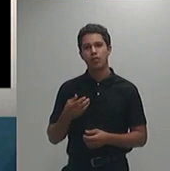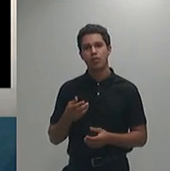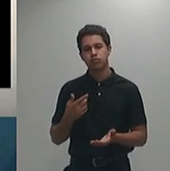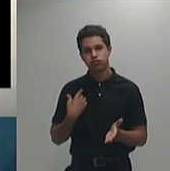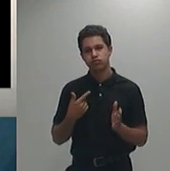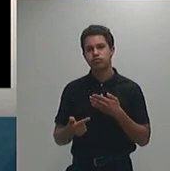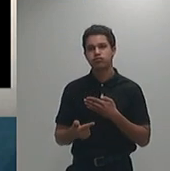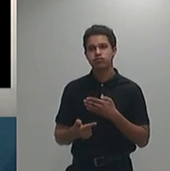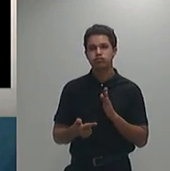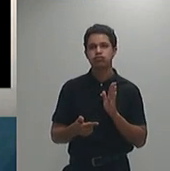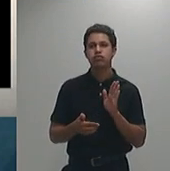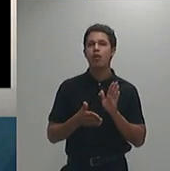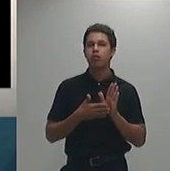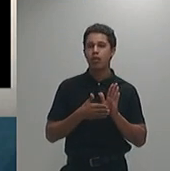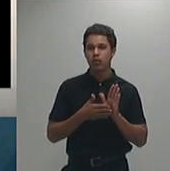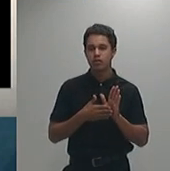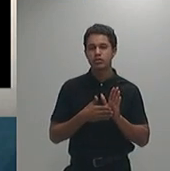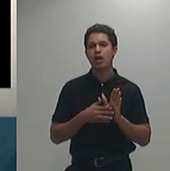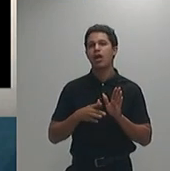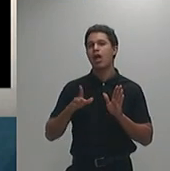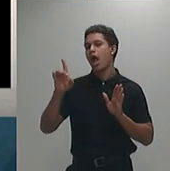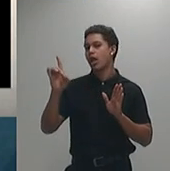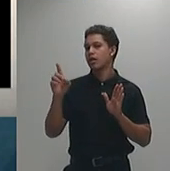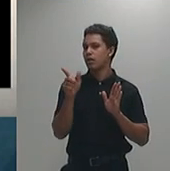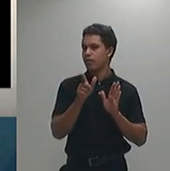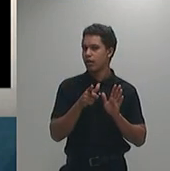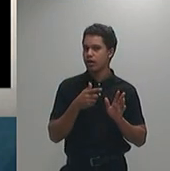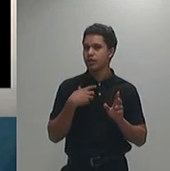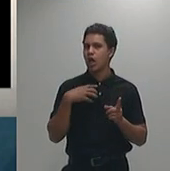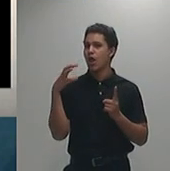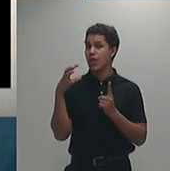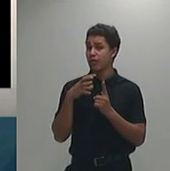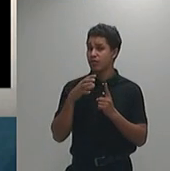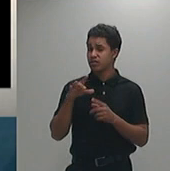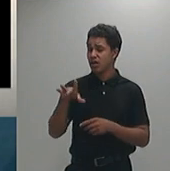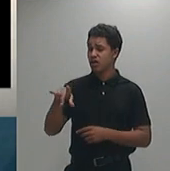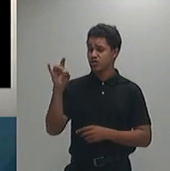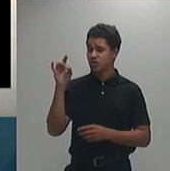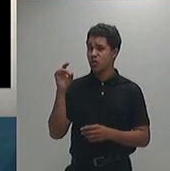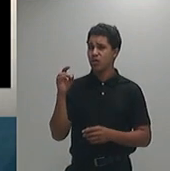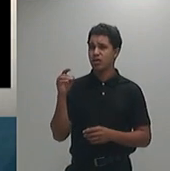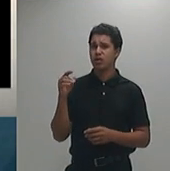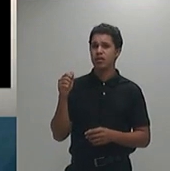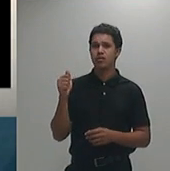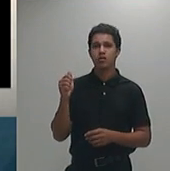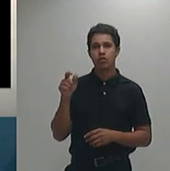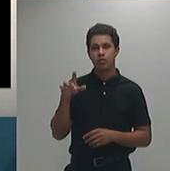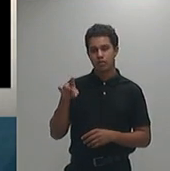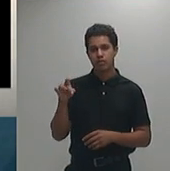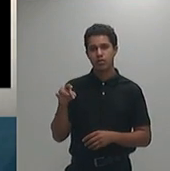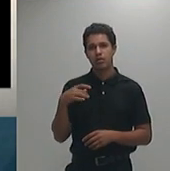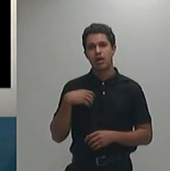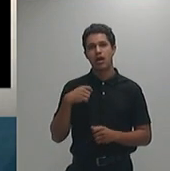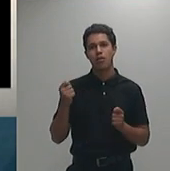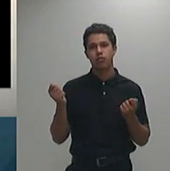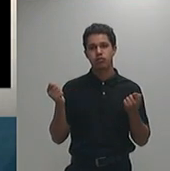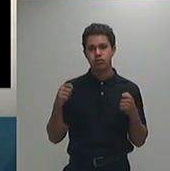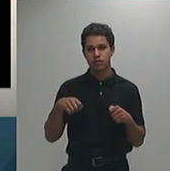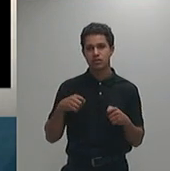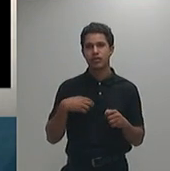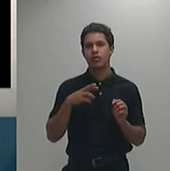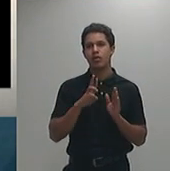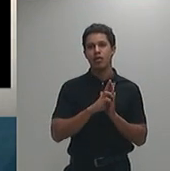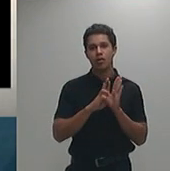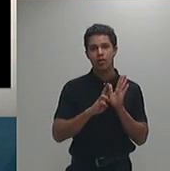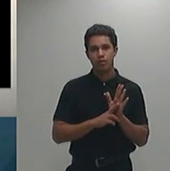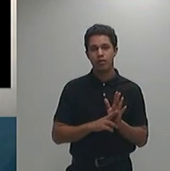direito da parte influenciar a escolha do árbitro não é impossível no regulamento da